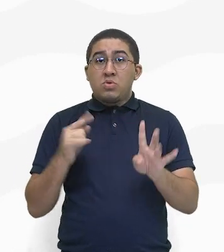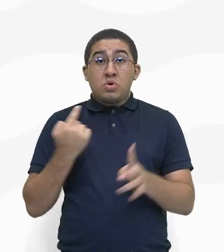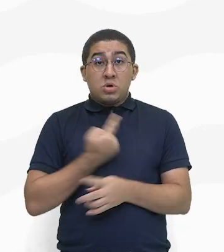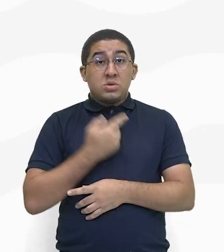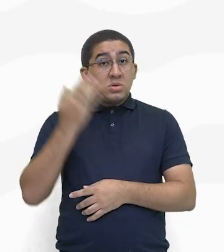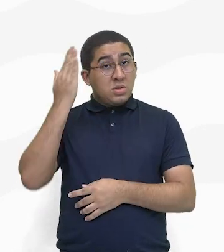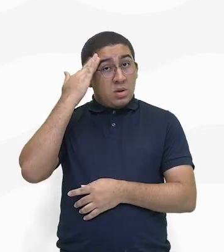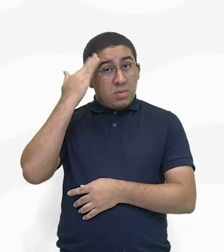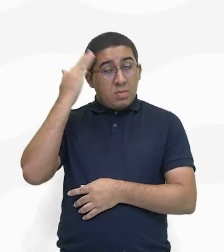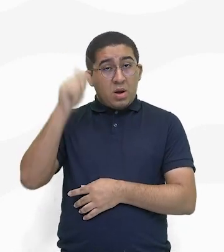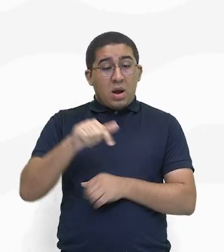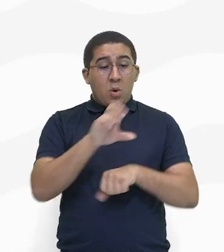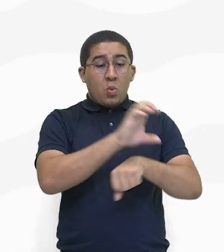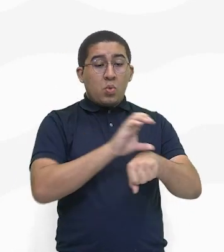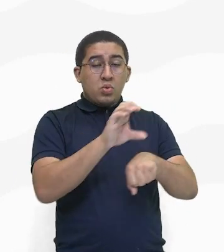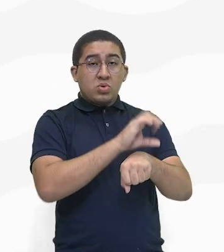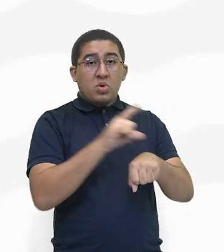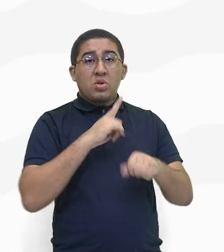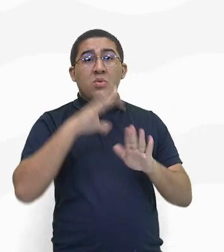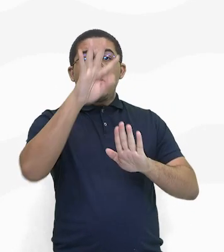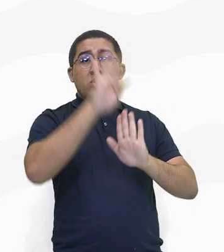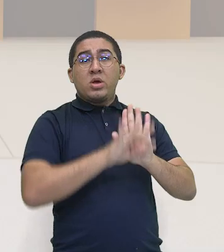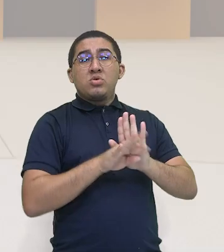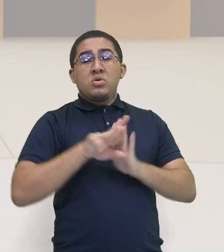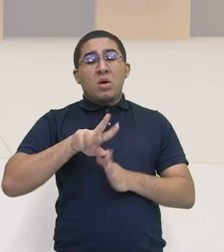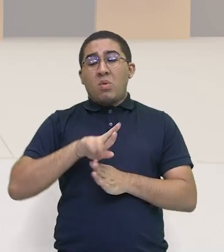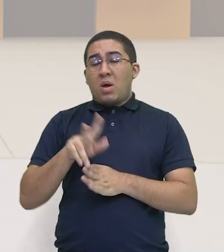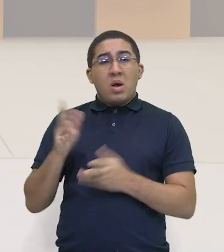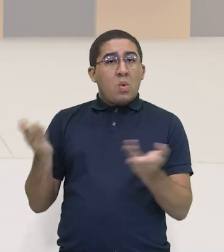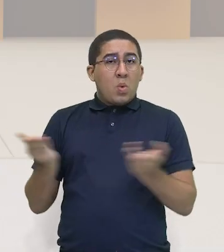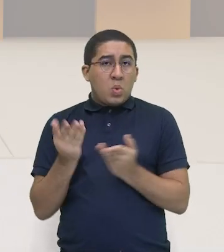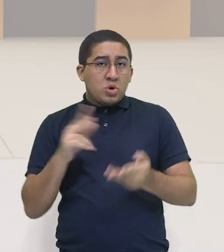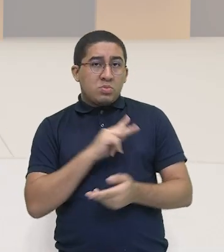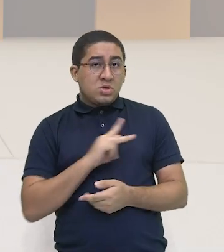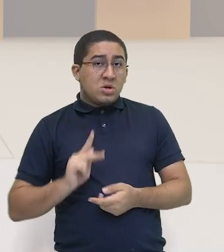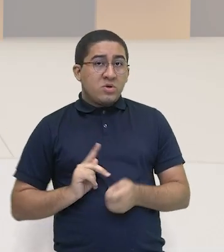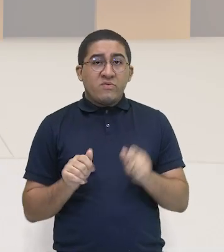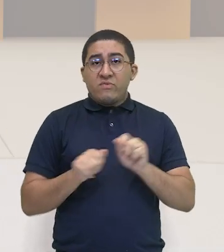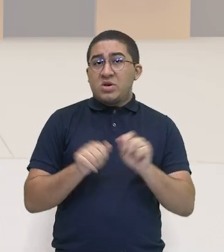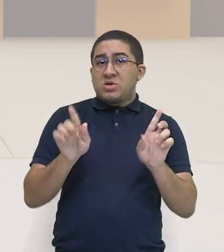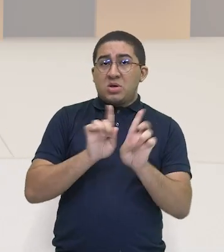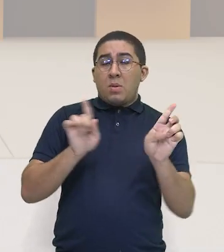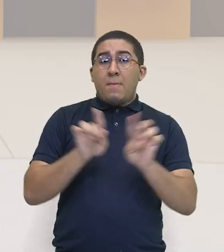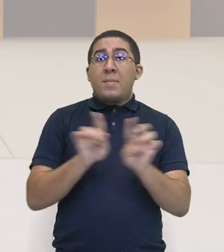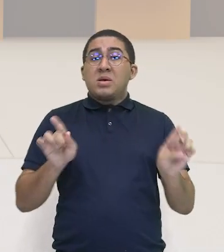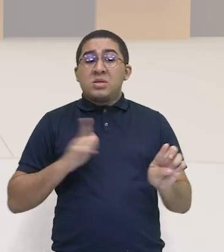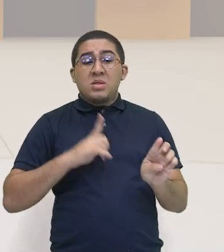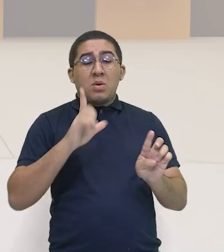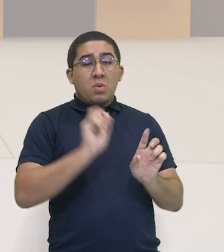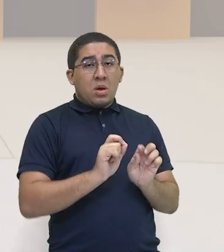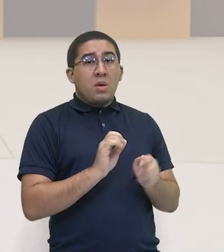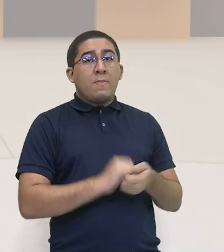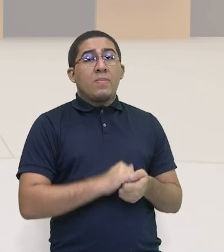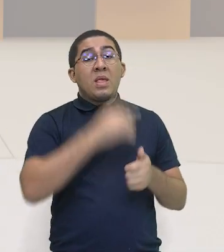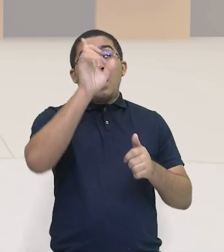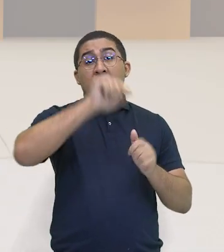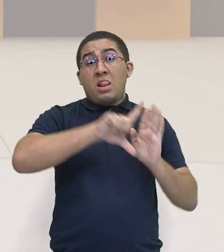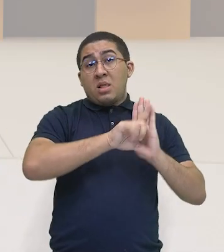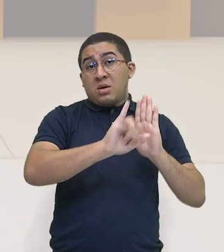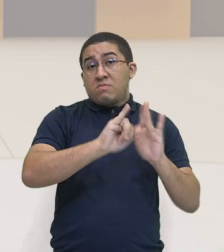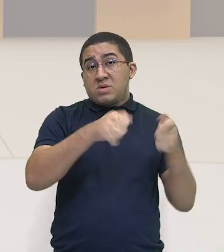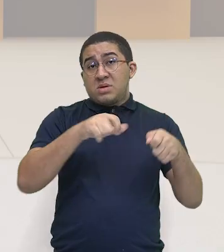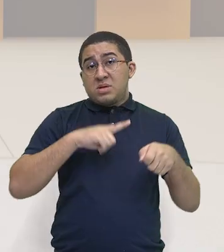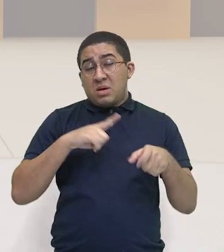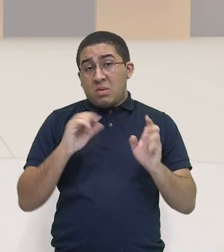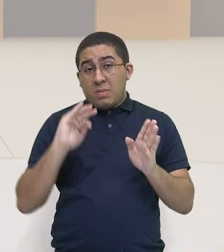não foi o presidente atual, né, que assinou totalmente, mas ele está declarado lá que os indígenas precisam ter o seu